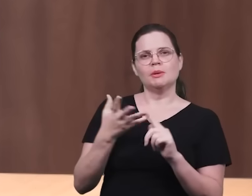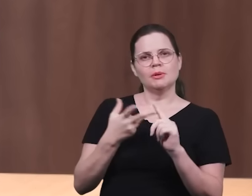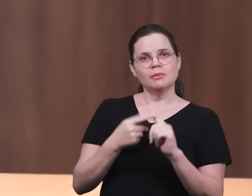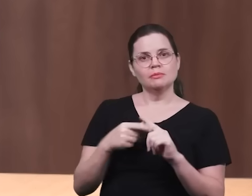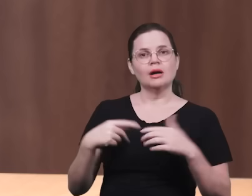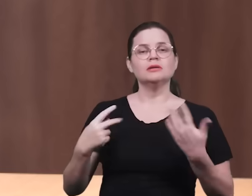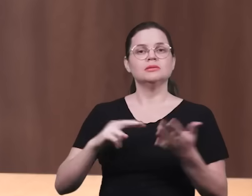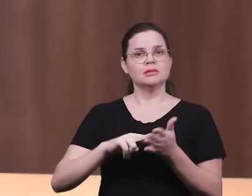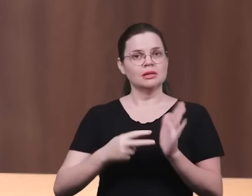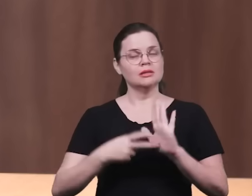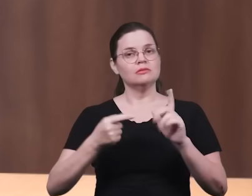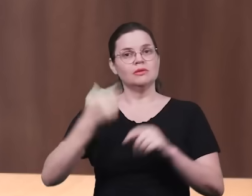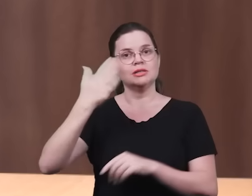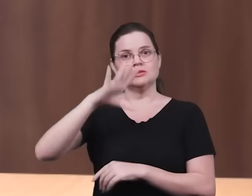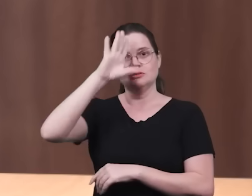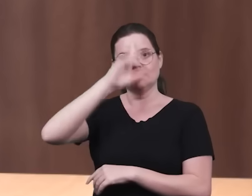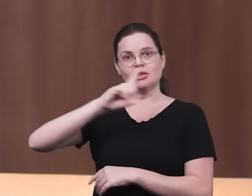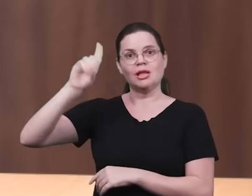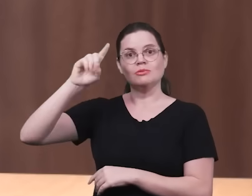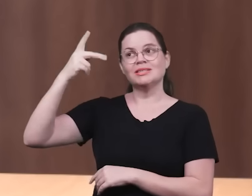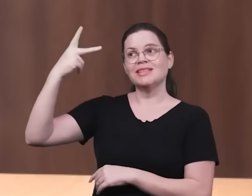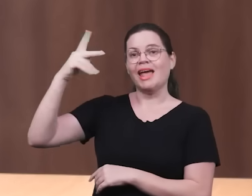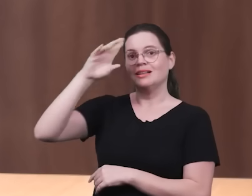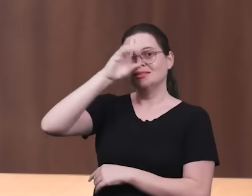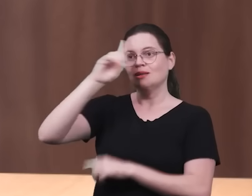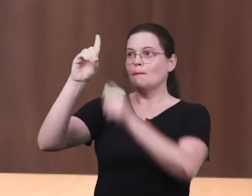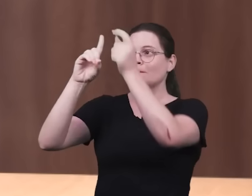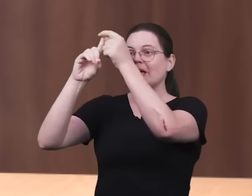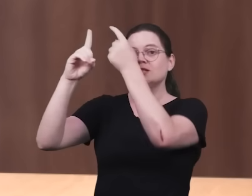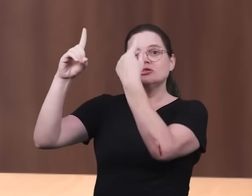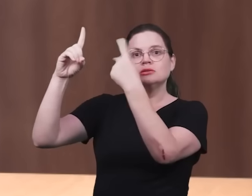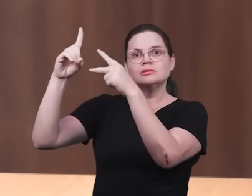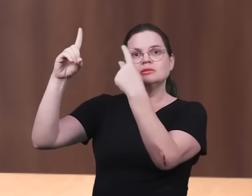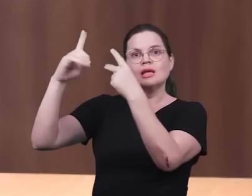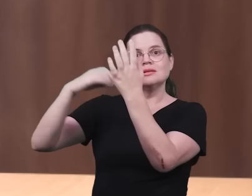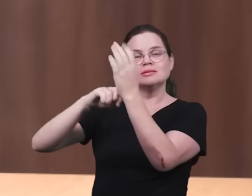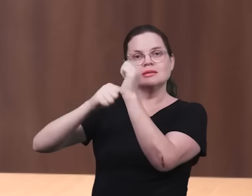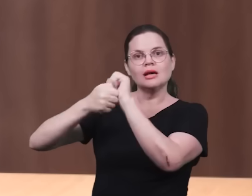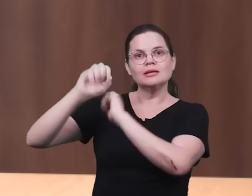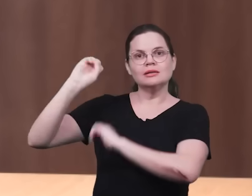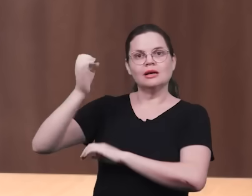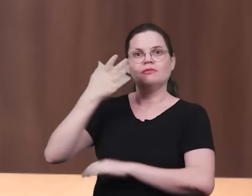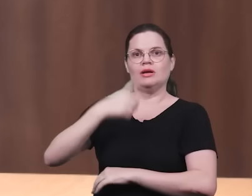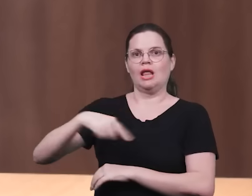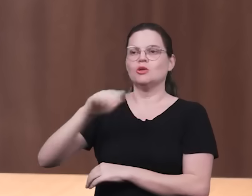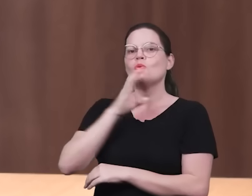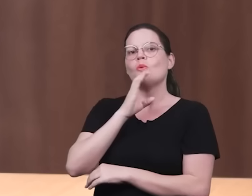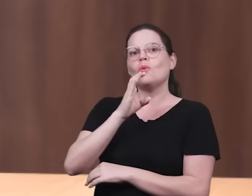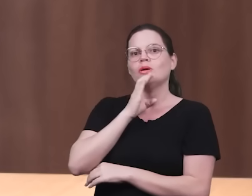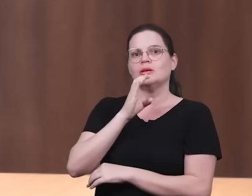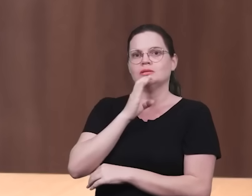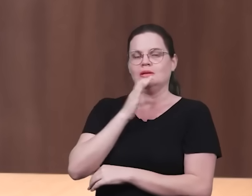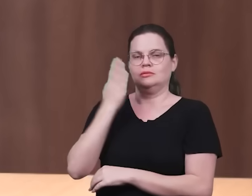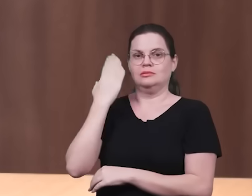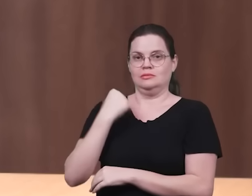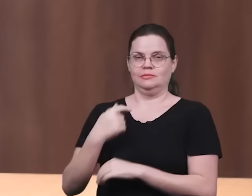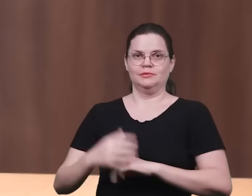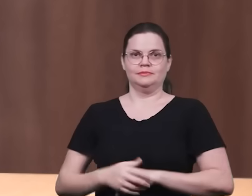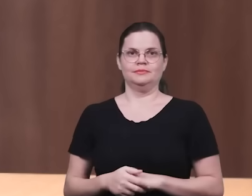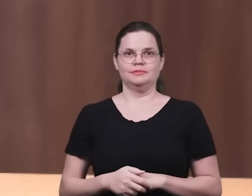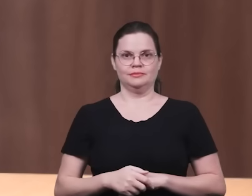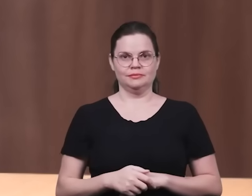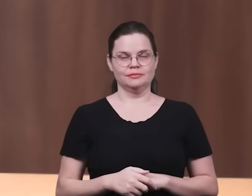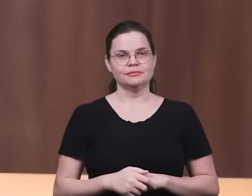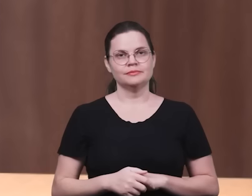e tal, e fala sobre o conhecimento de Deus. Então, conhecimento, dom de ciências,